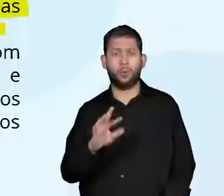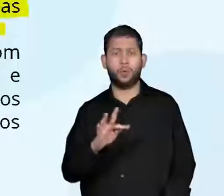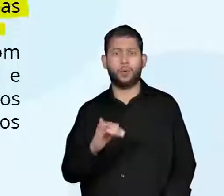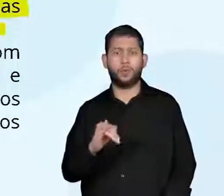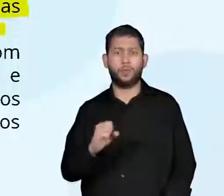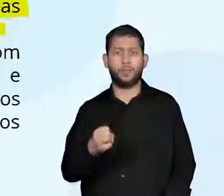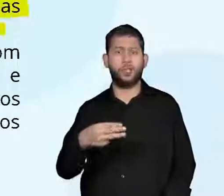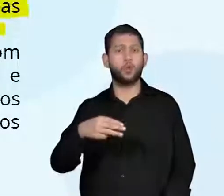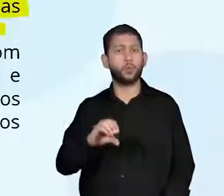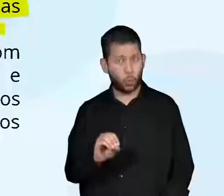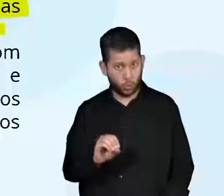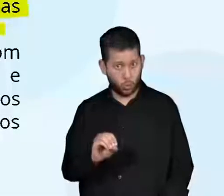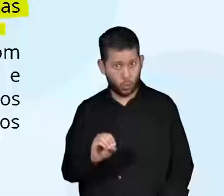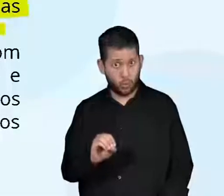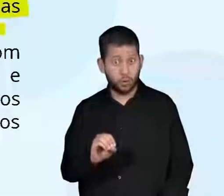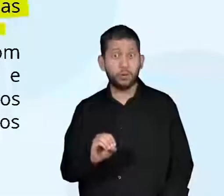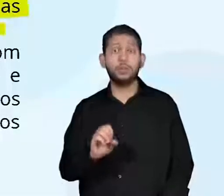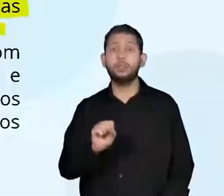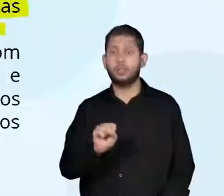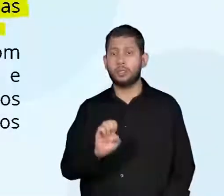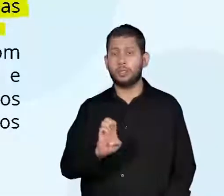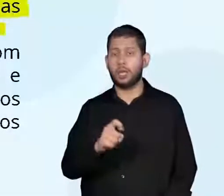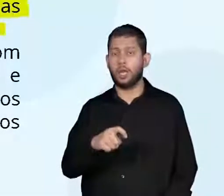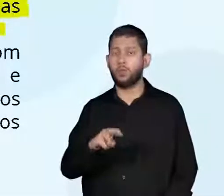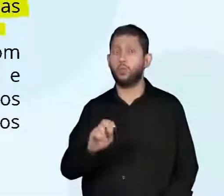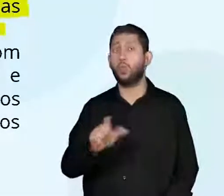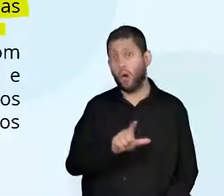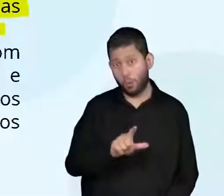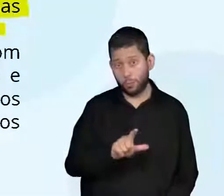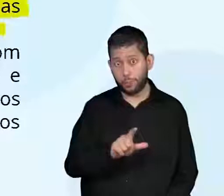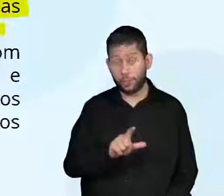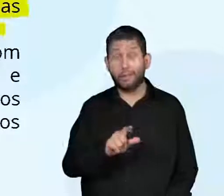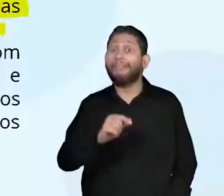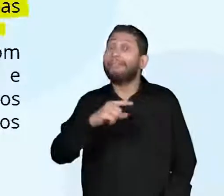medindo e pesando entre